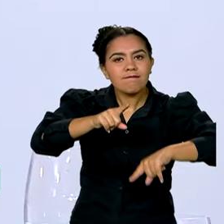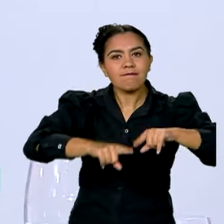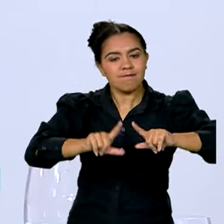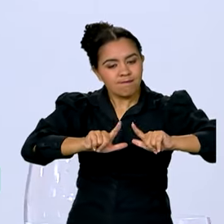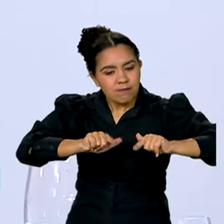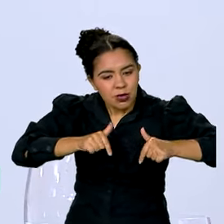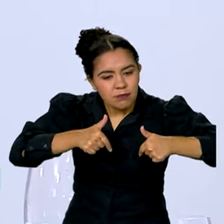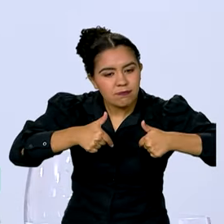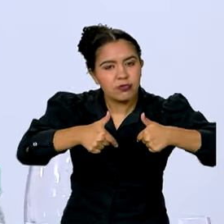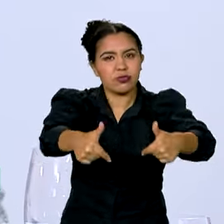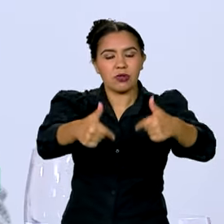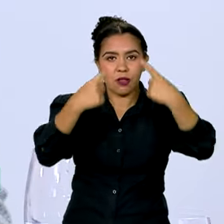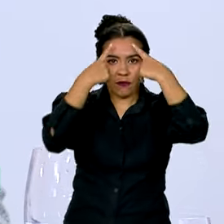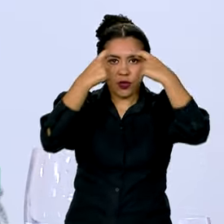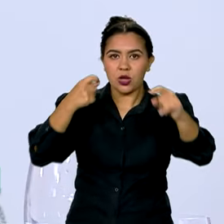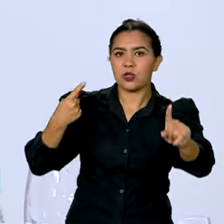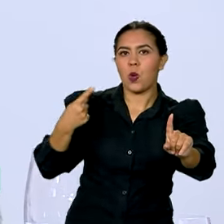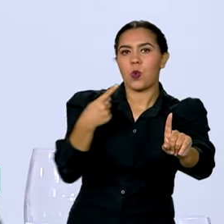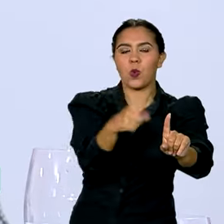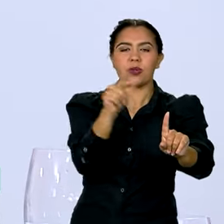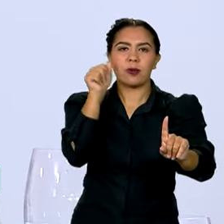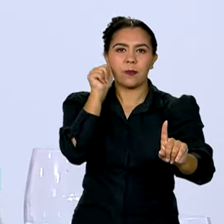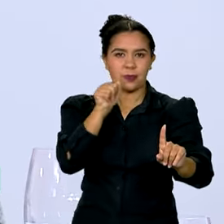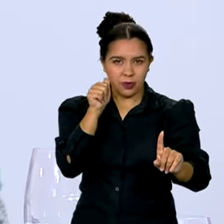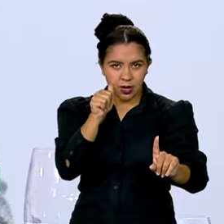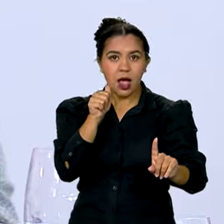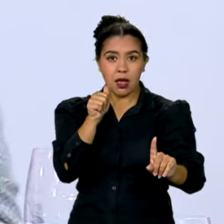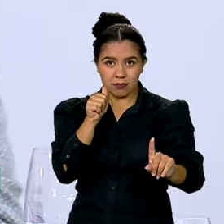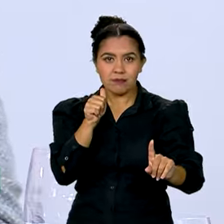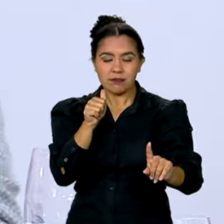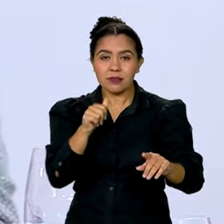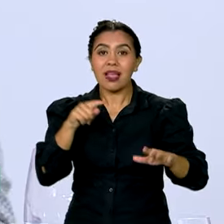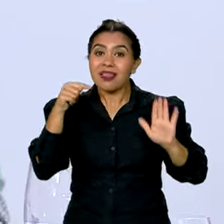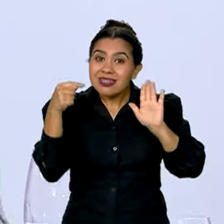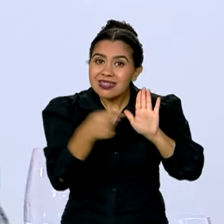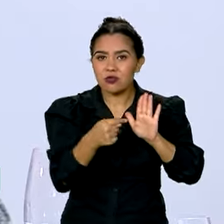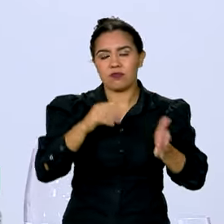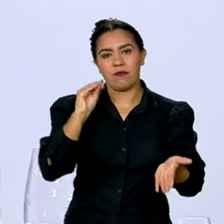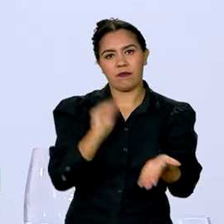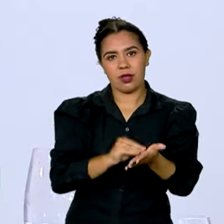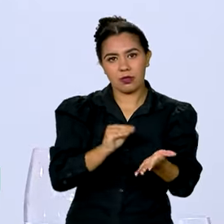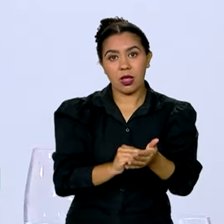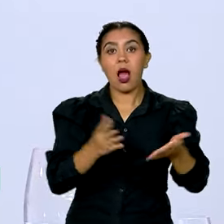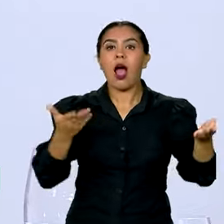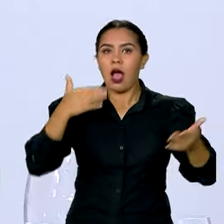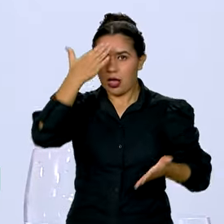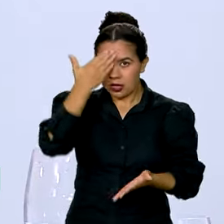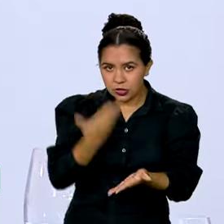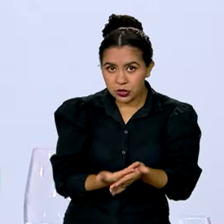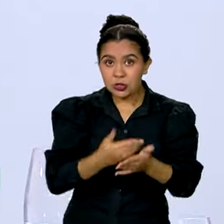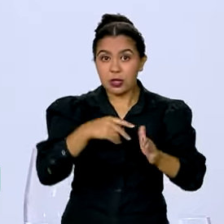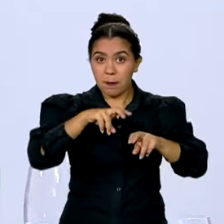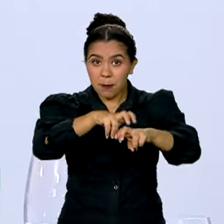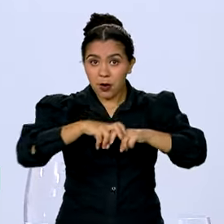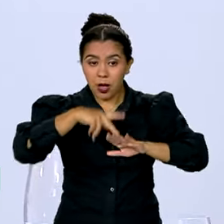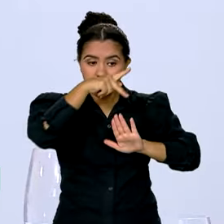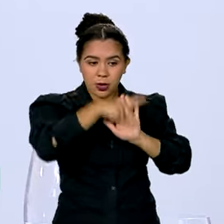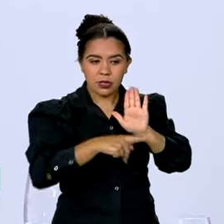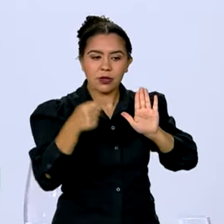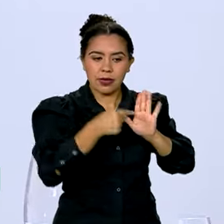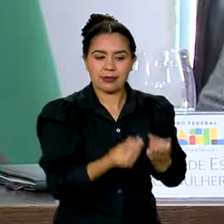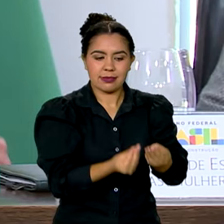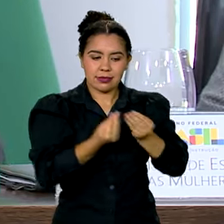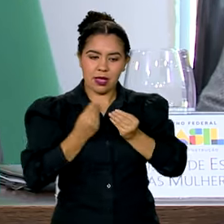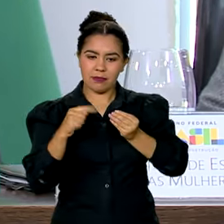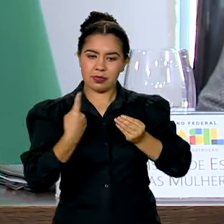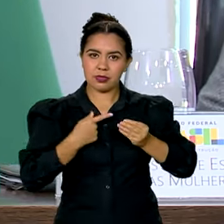para enfrentar a violência contra as mulheres no Brasil. Isso estava faltando, né? Eu acho que esse projeto nos traz esse